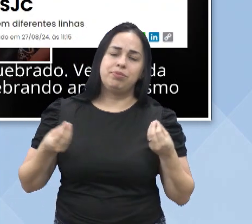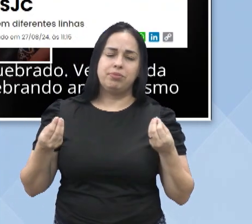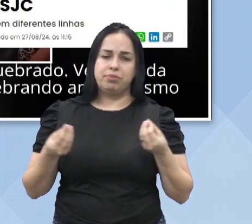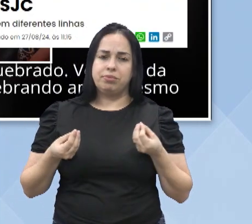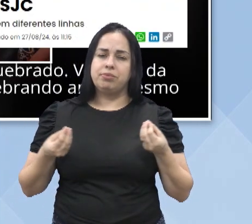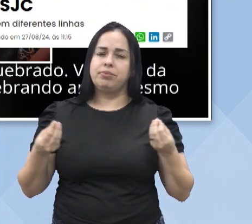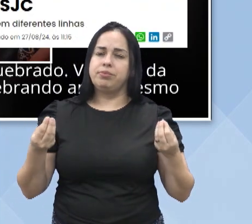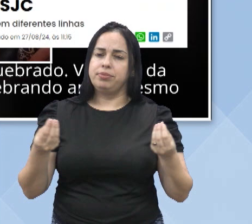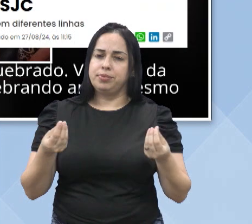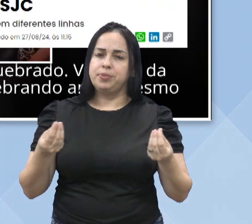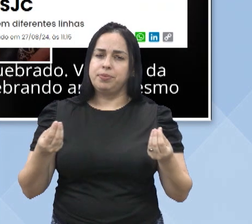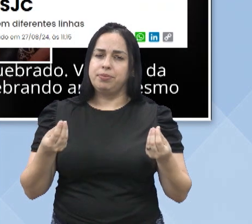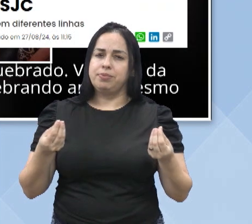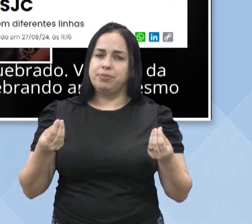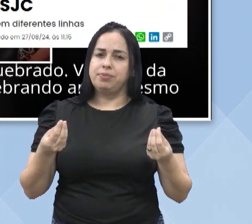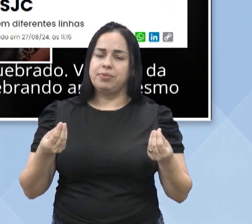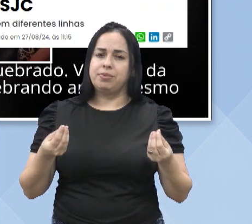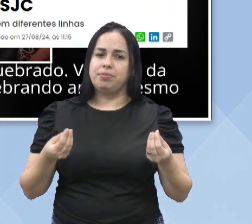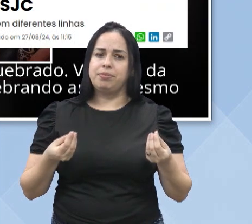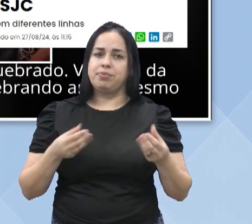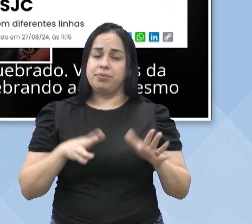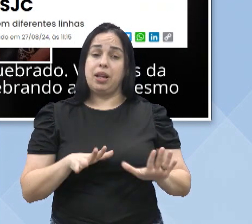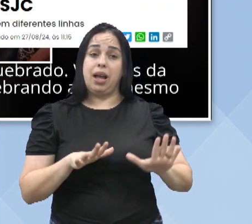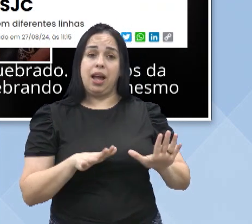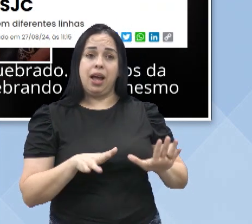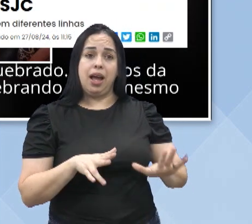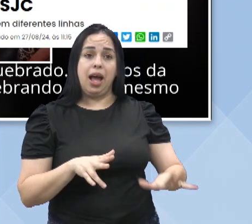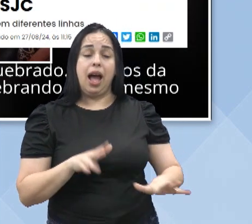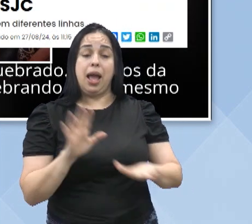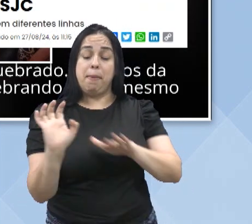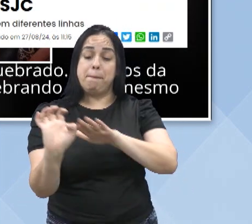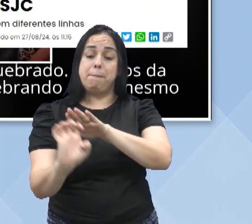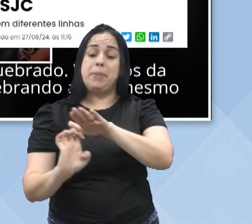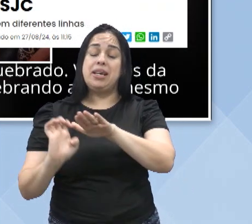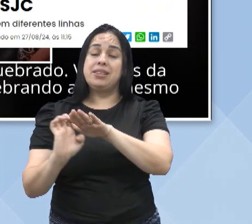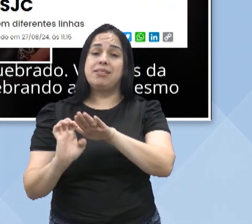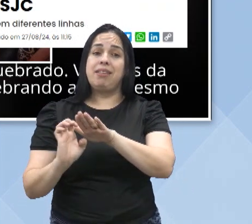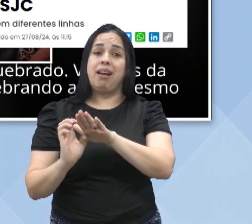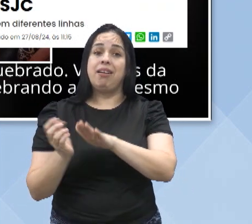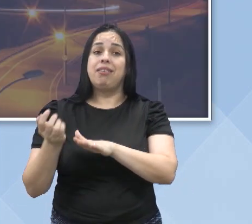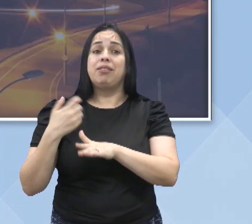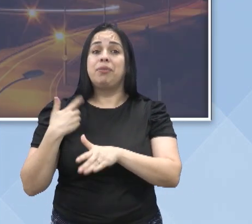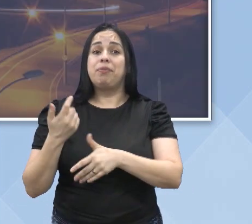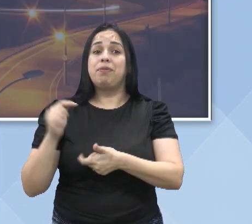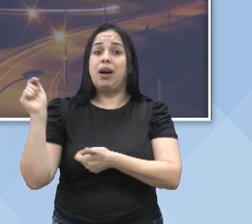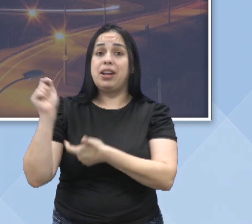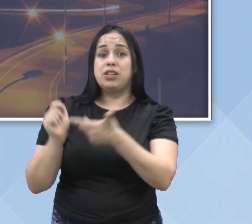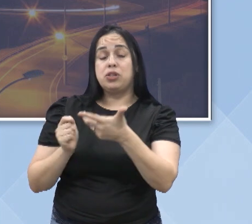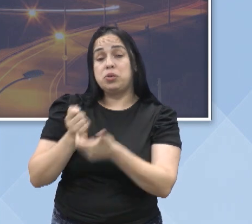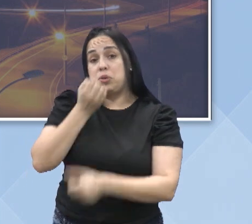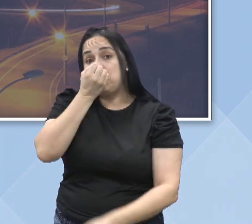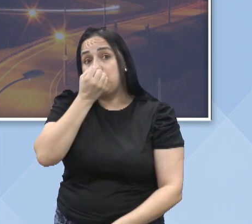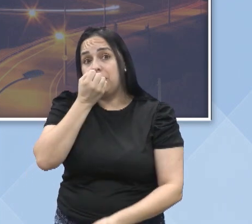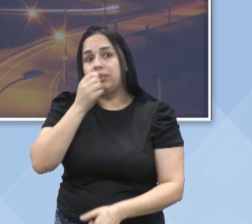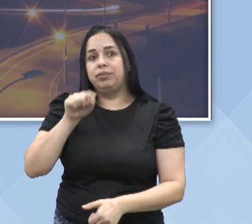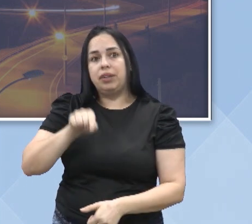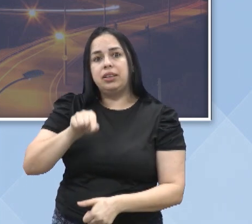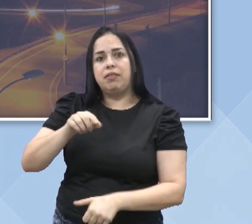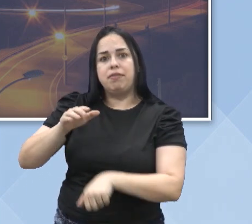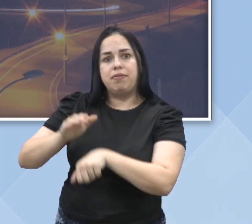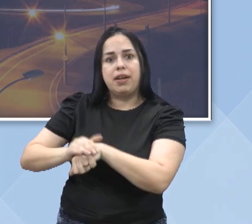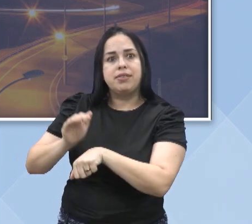interesses escusos da própria empresa. Porque nós já tivemos um passado, como você já